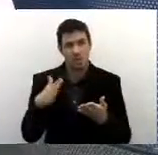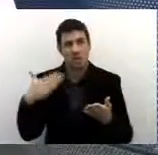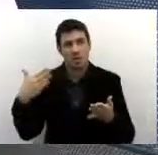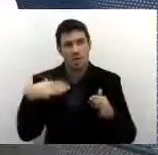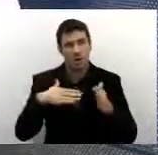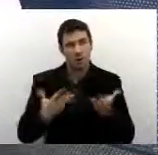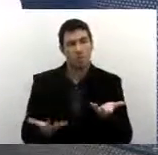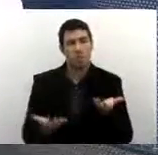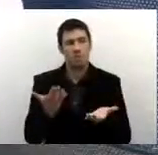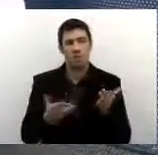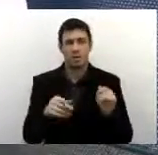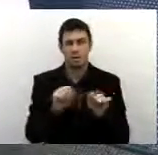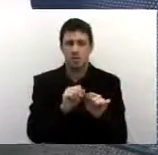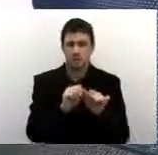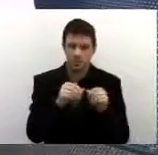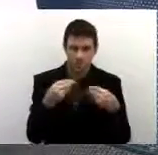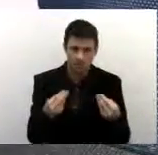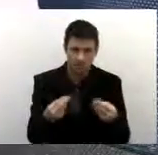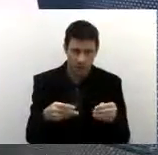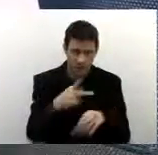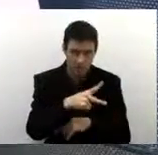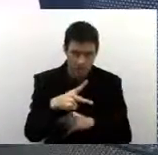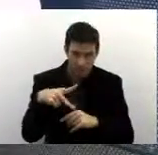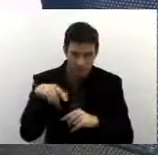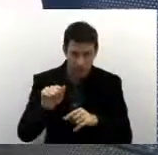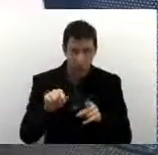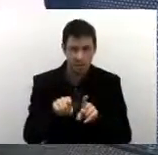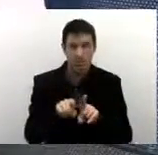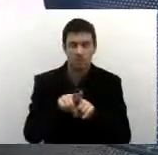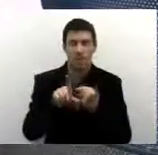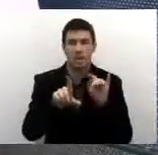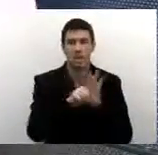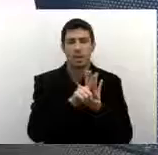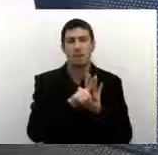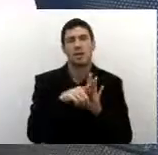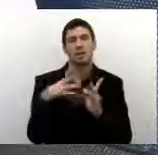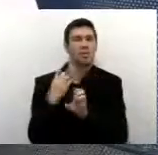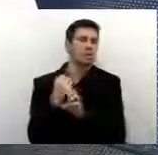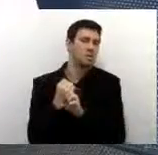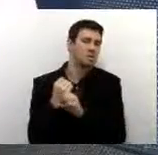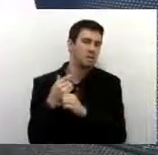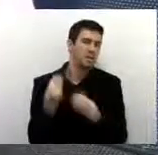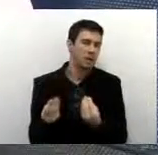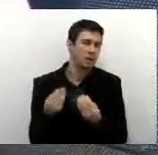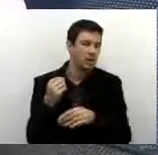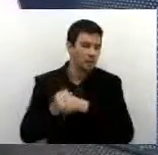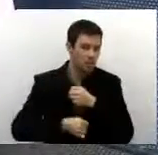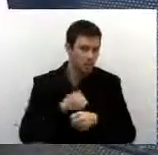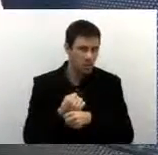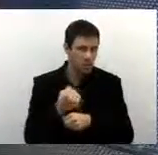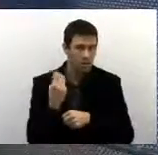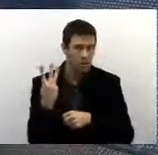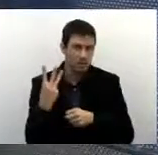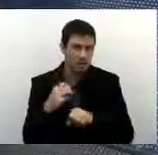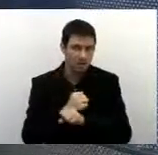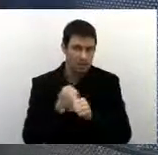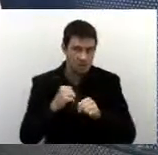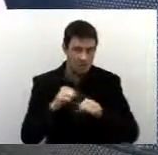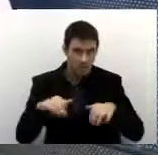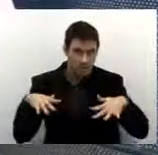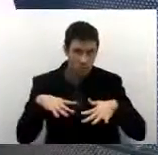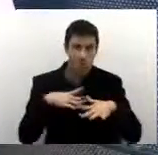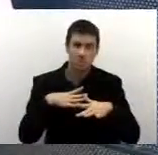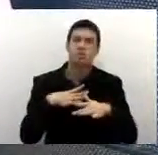você faz desse início aqui de PPA e Lei Orçamentária Anual. Nessa primeira manhã, com apenas 3 audiências, transcorreram